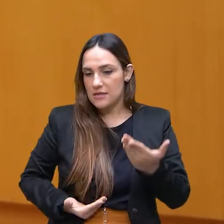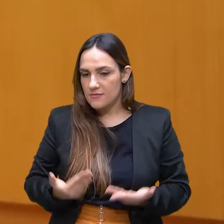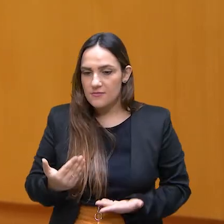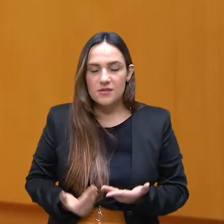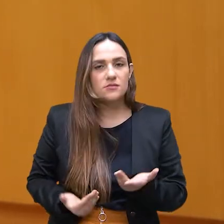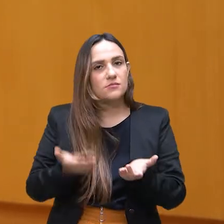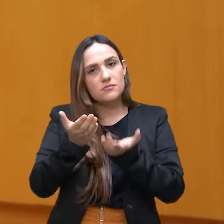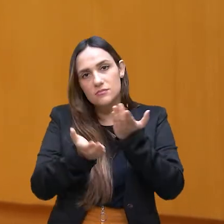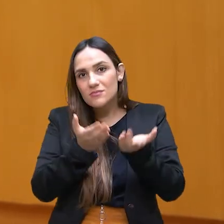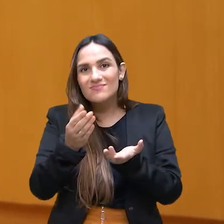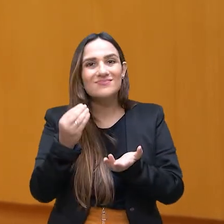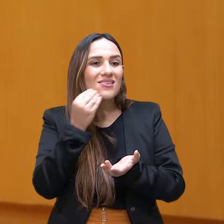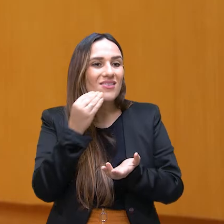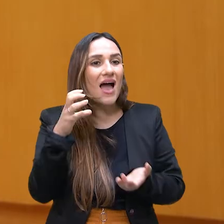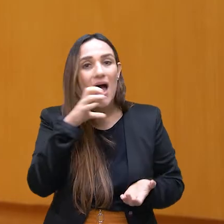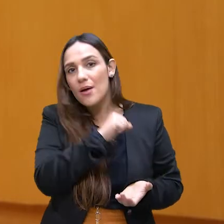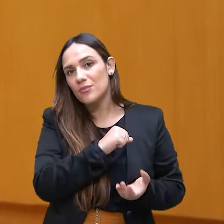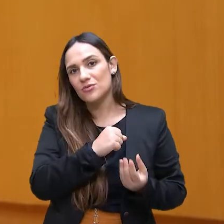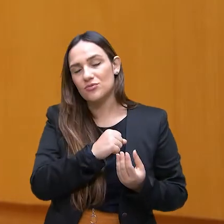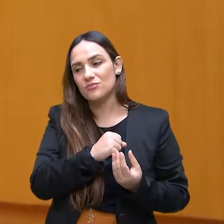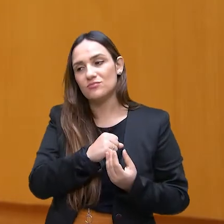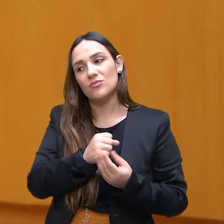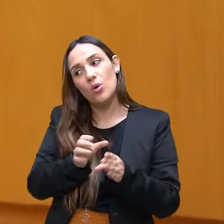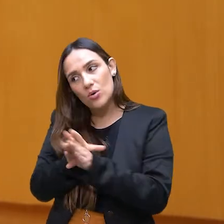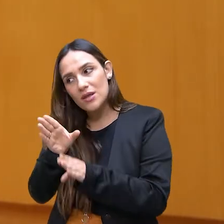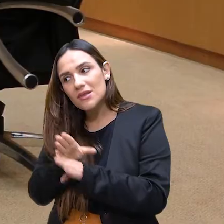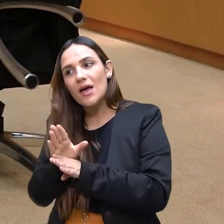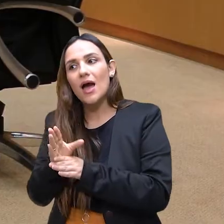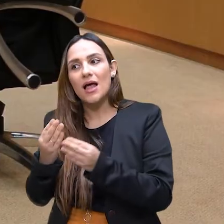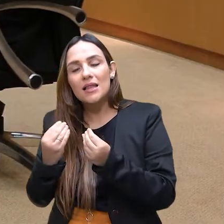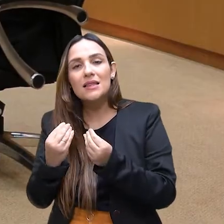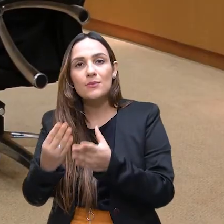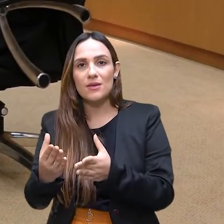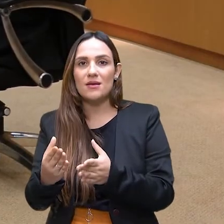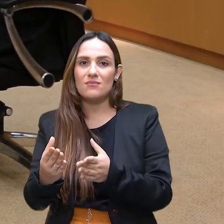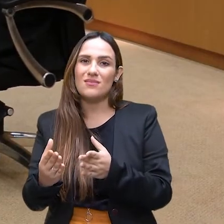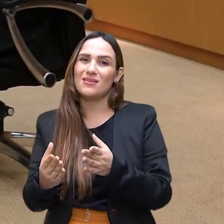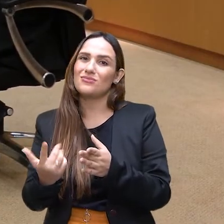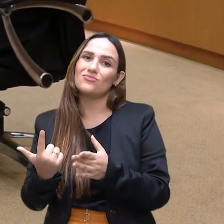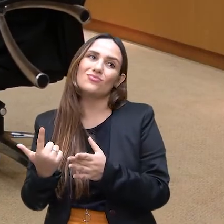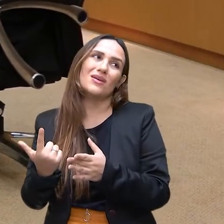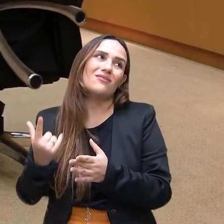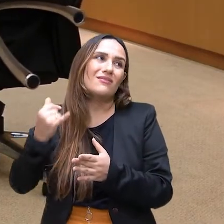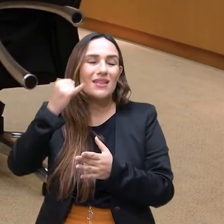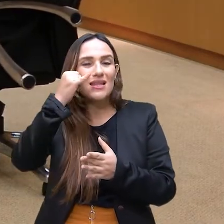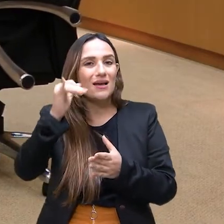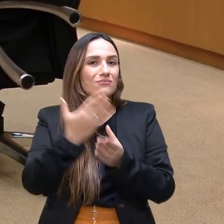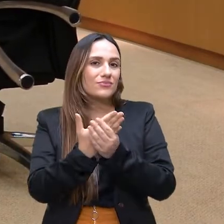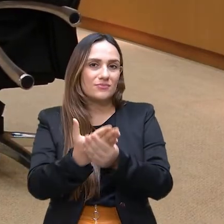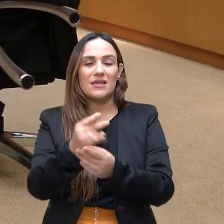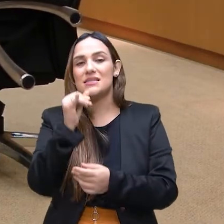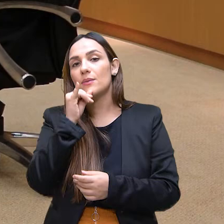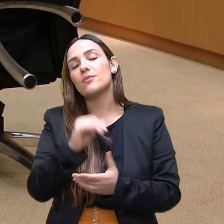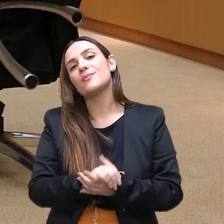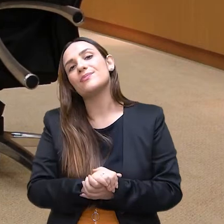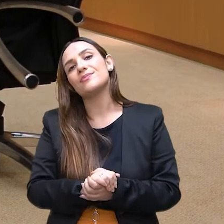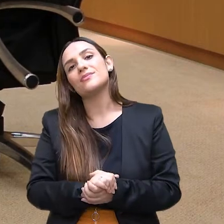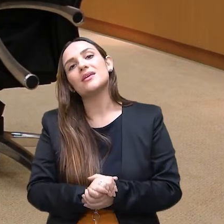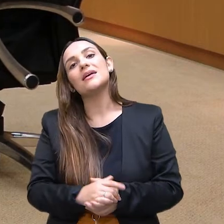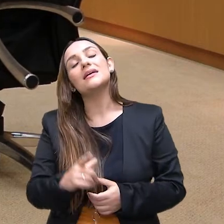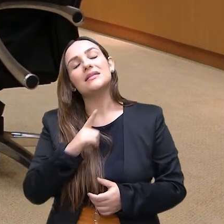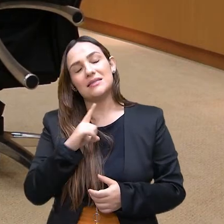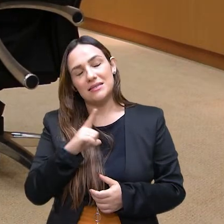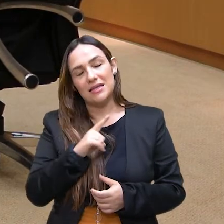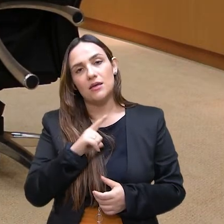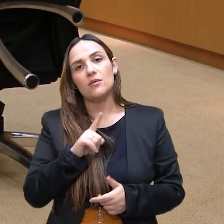que ele deva fornecer para evitar a judicialização. Então nós tivemos, por exemplo, a questão de insulinas, que